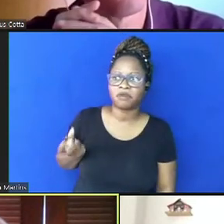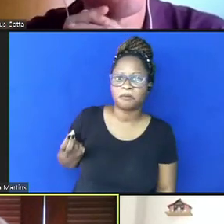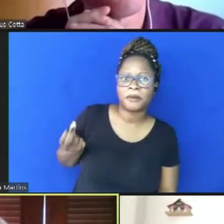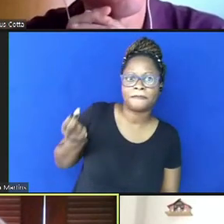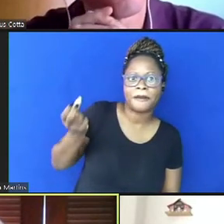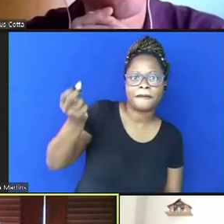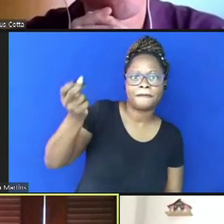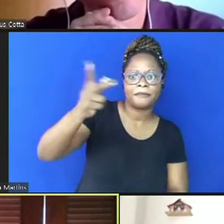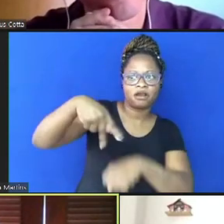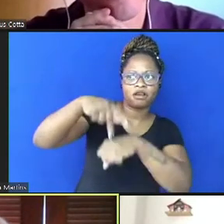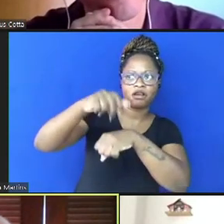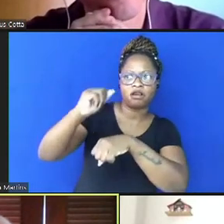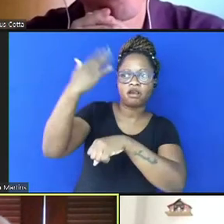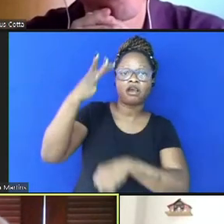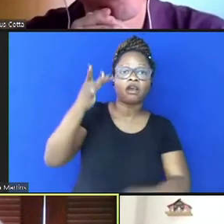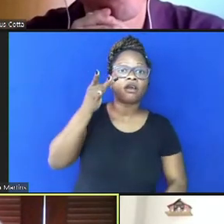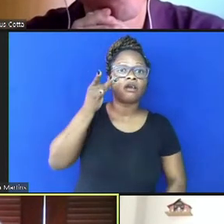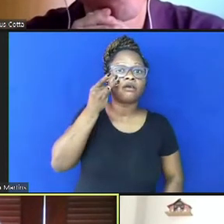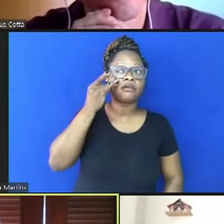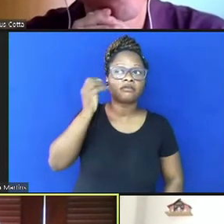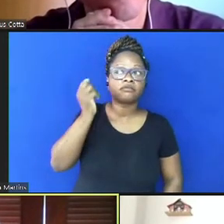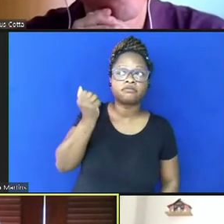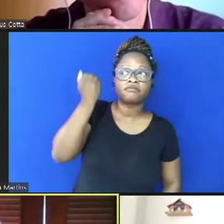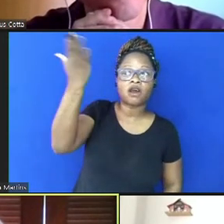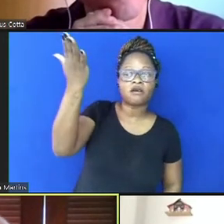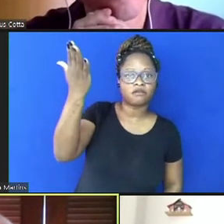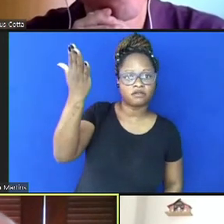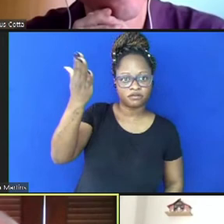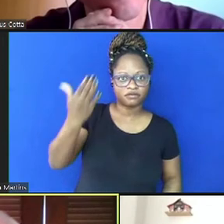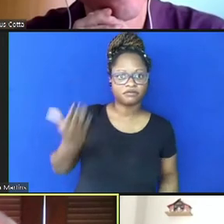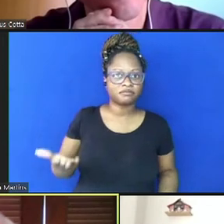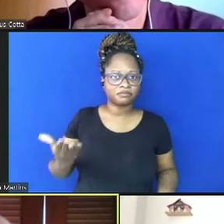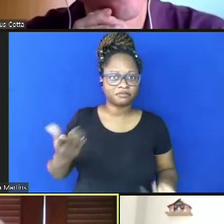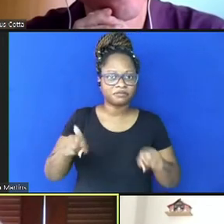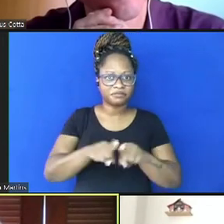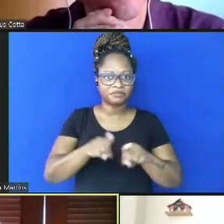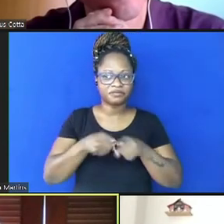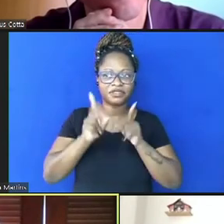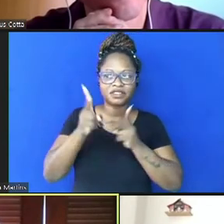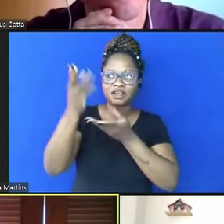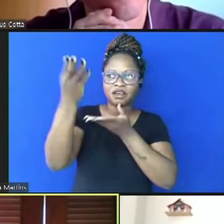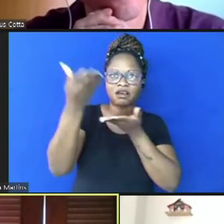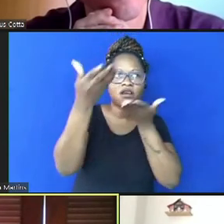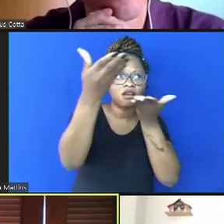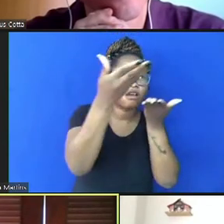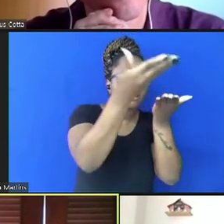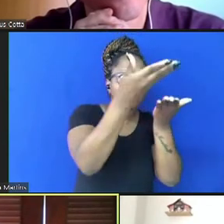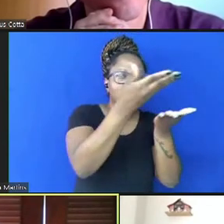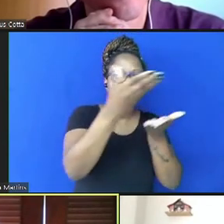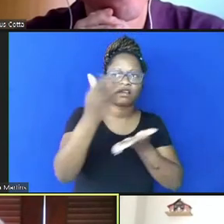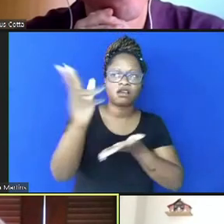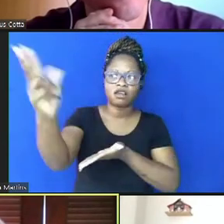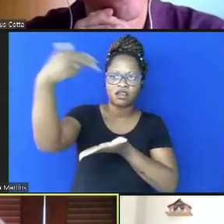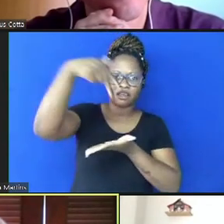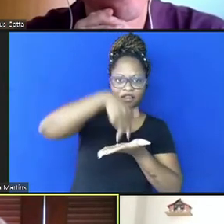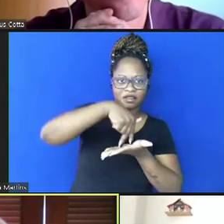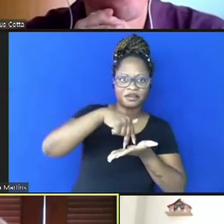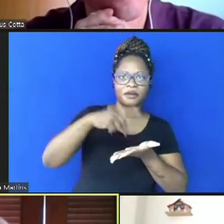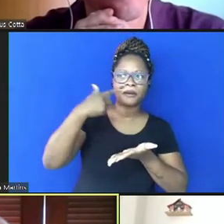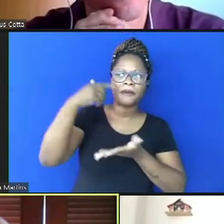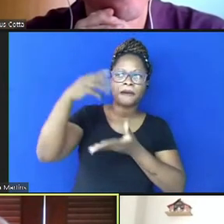presença física nossa fora e dos queridos e sempre bem-vindos visitantes aqui na